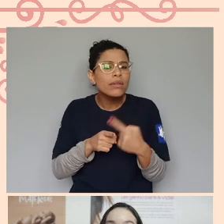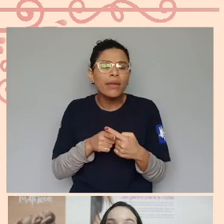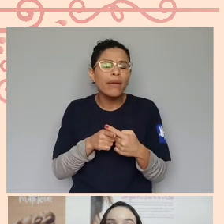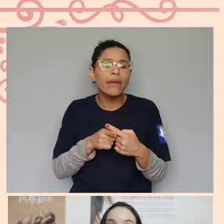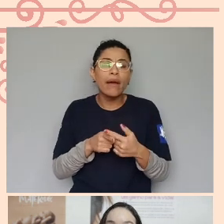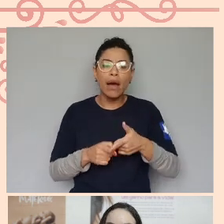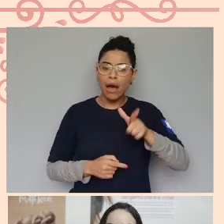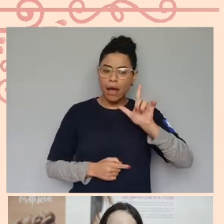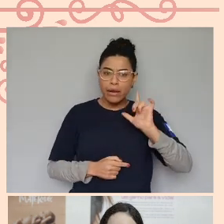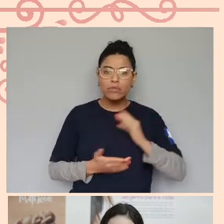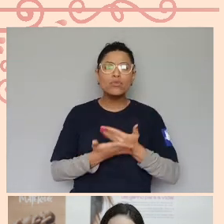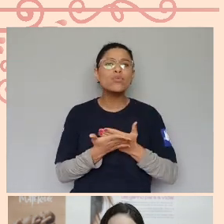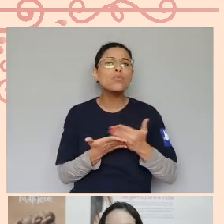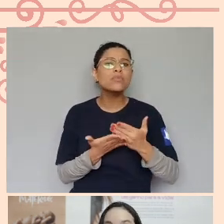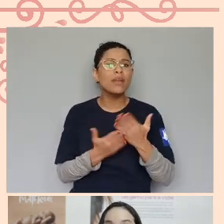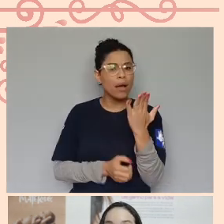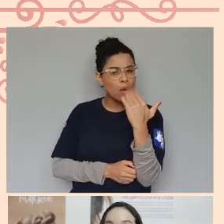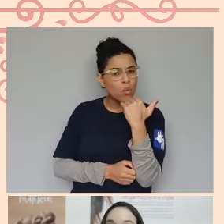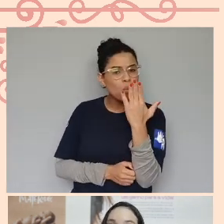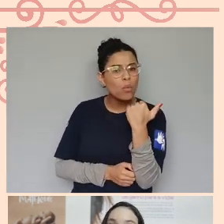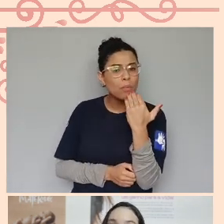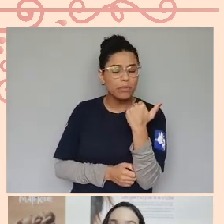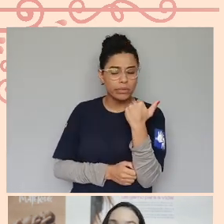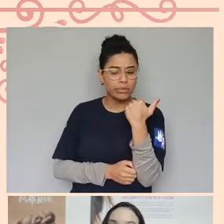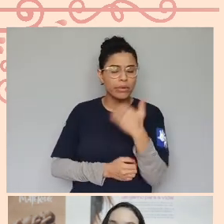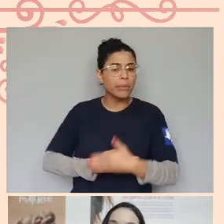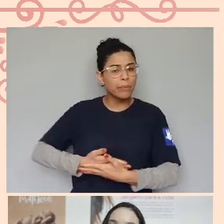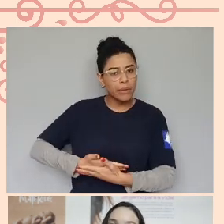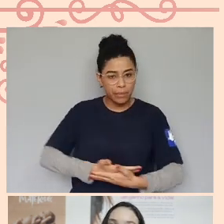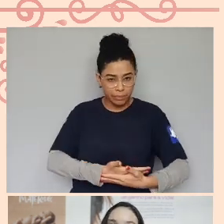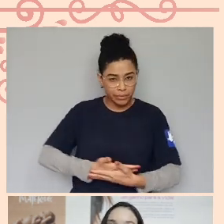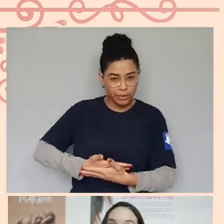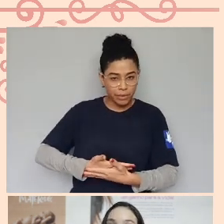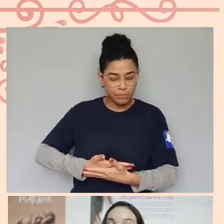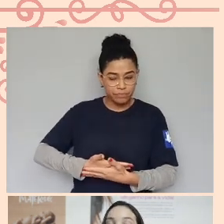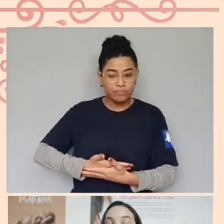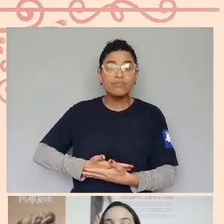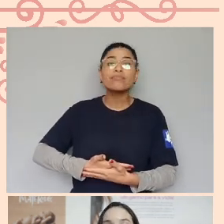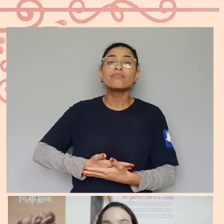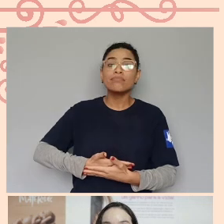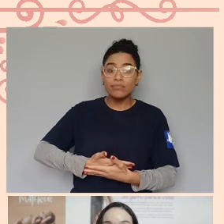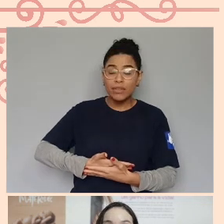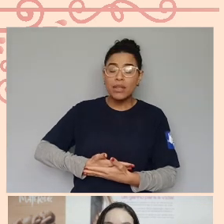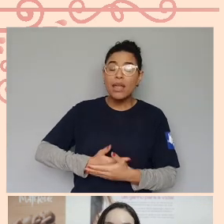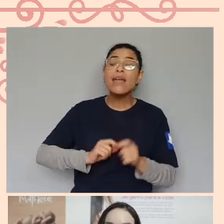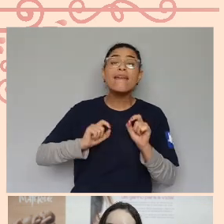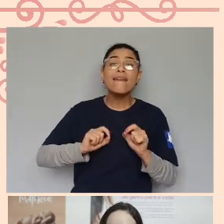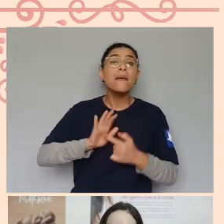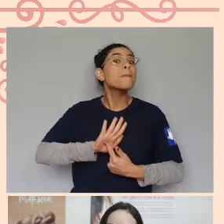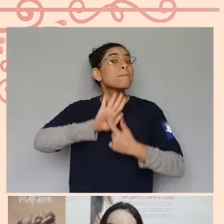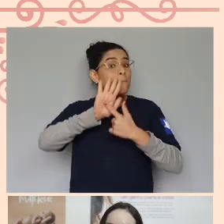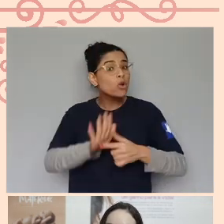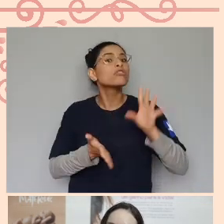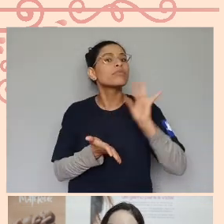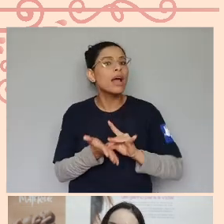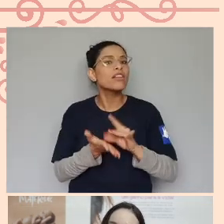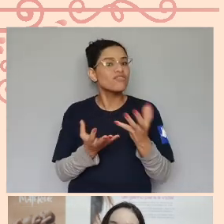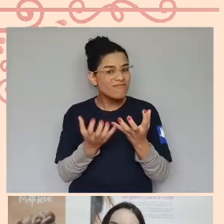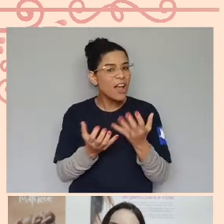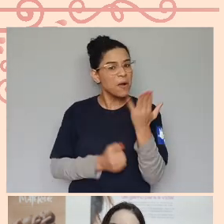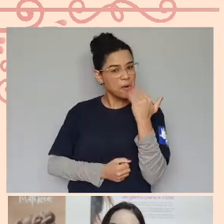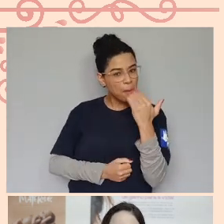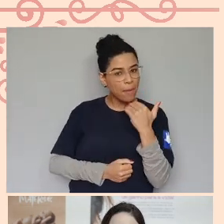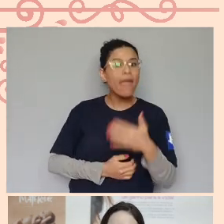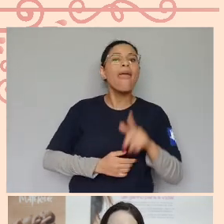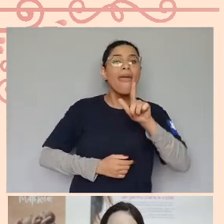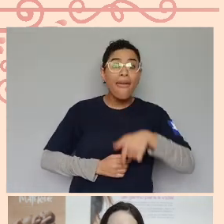introduzir precocemente os alimentos? A criança, ela tem que... Quem dá o sinal de quando começar a comer é a própria criança. A gente tem que respeitar